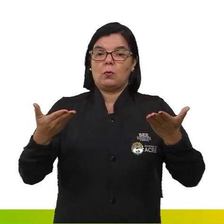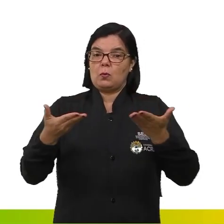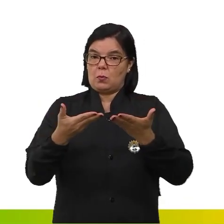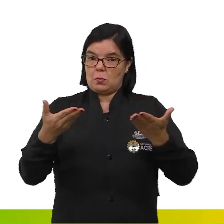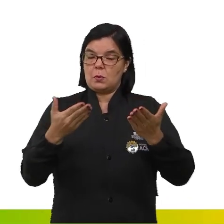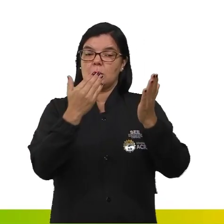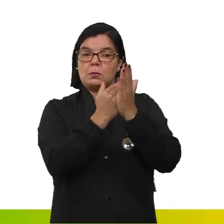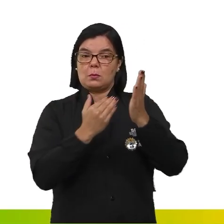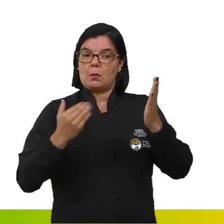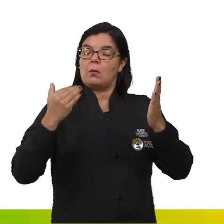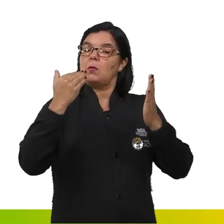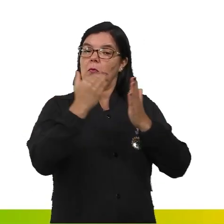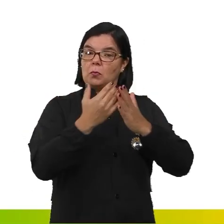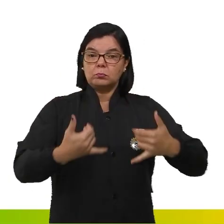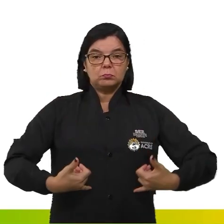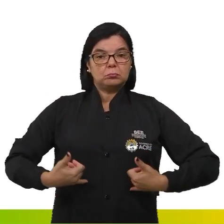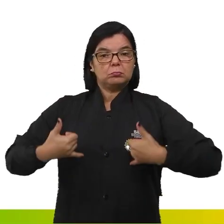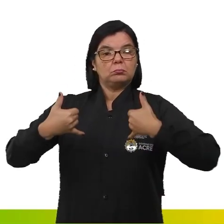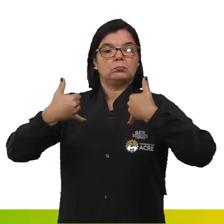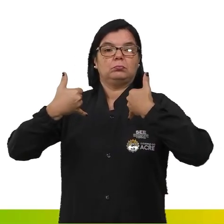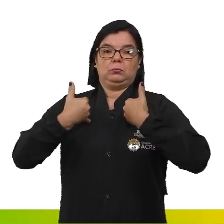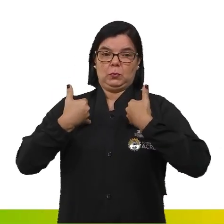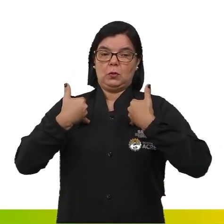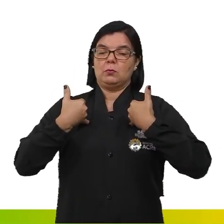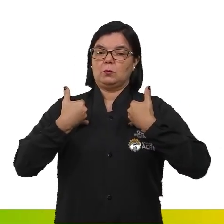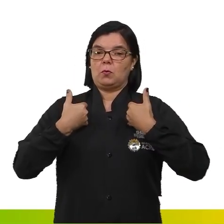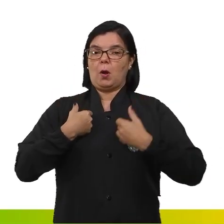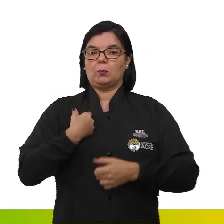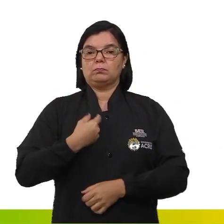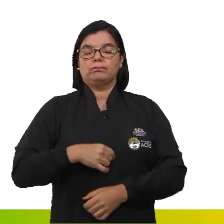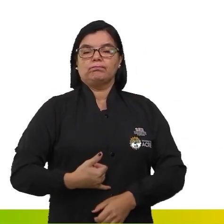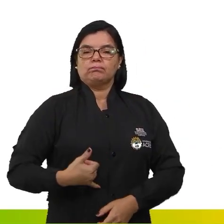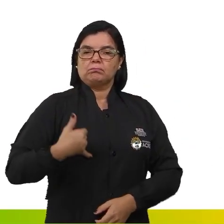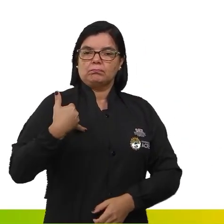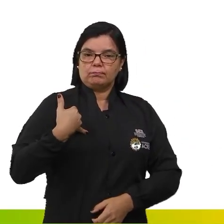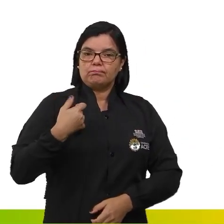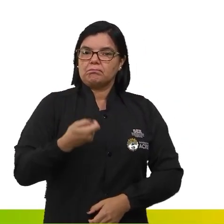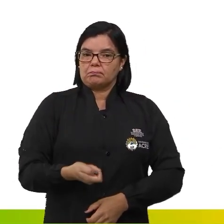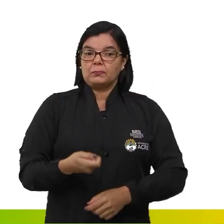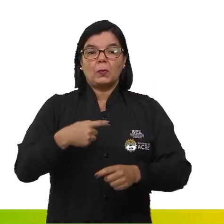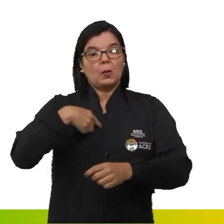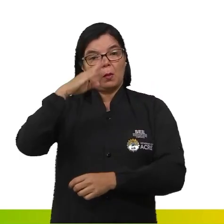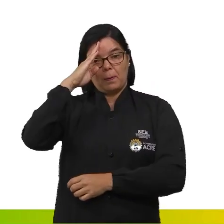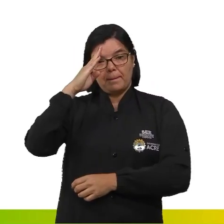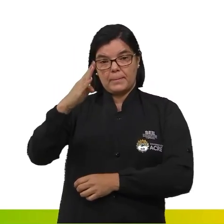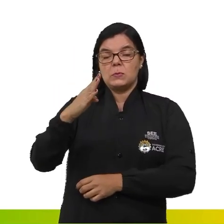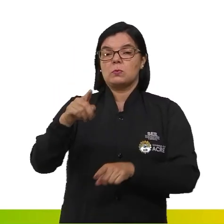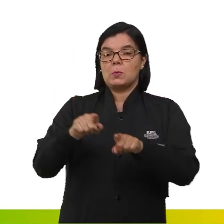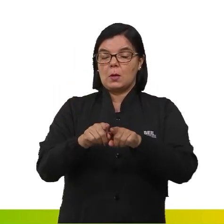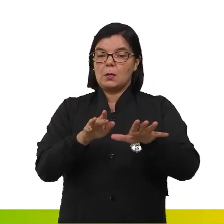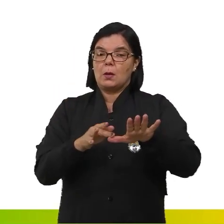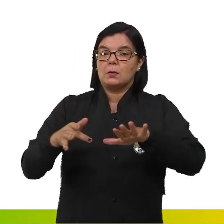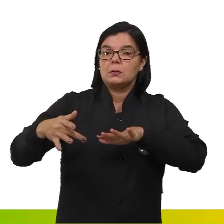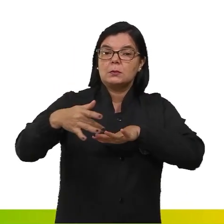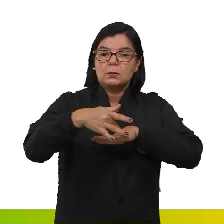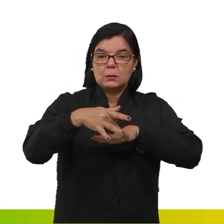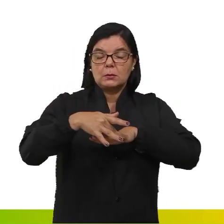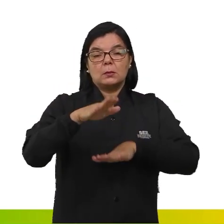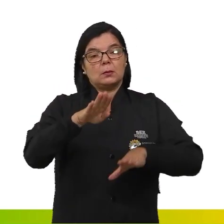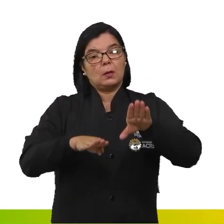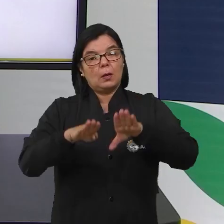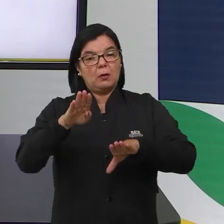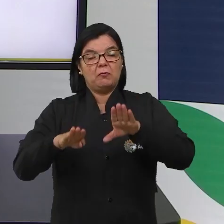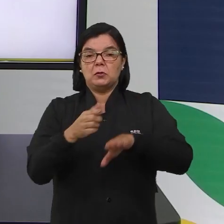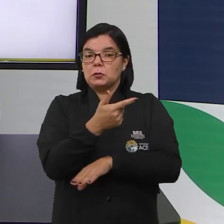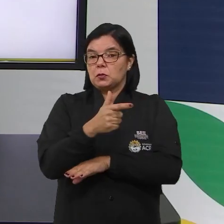hoje é exaltada com orgulho ou com arrogância, principalmente nas redes sociais. Então, muitas vezes